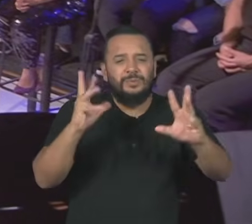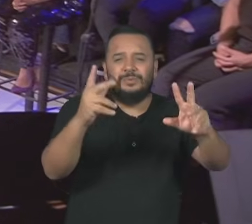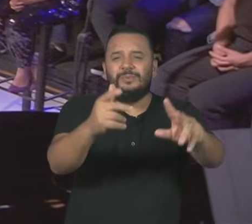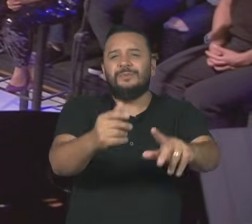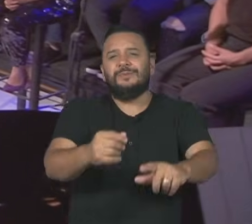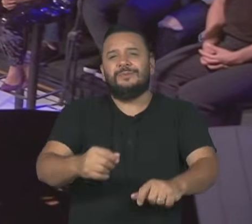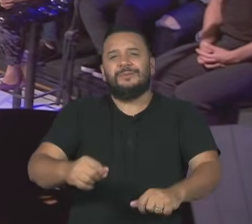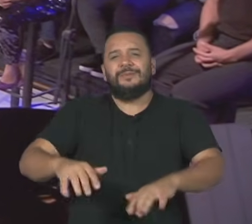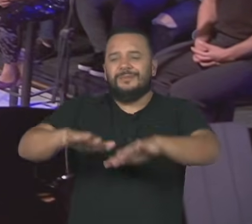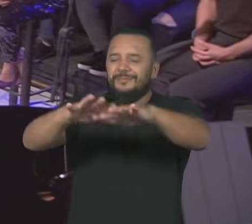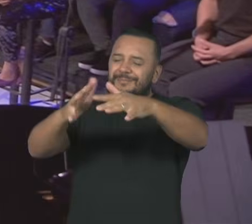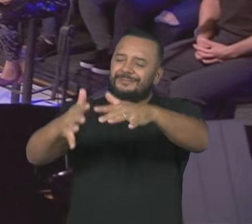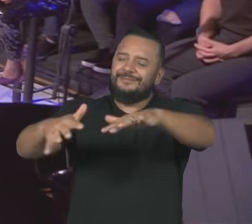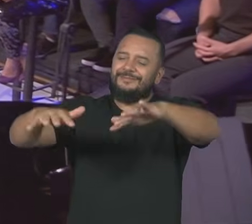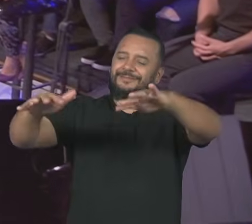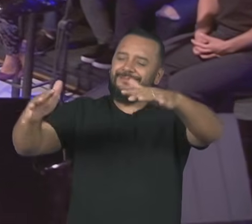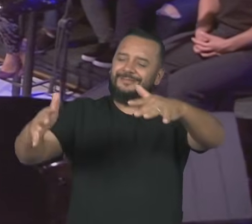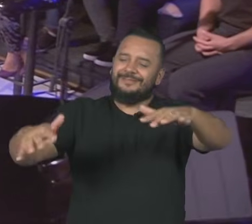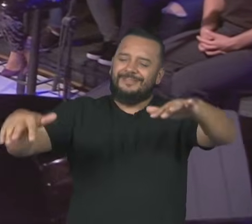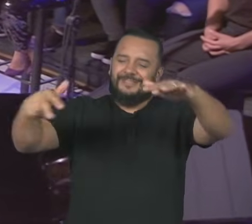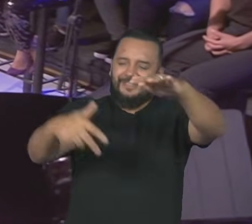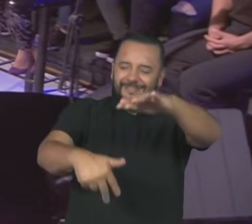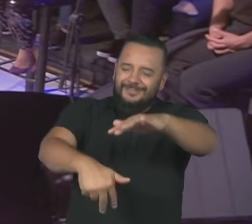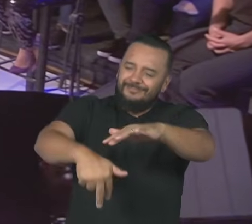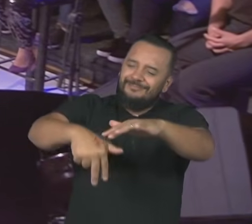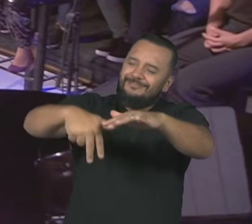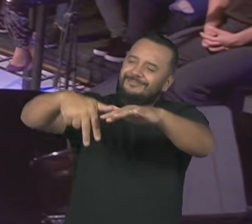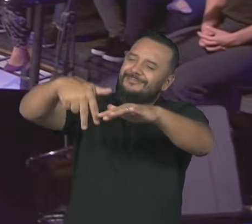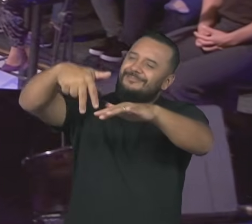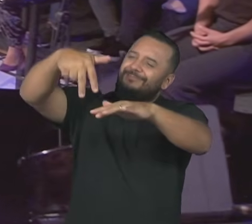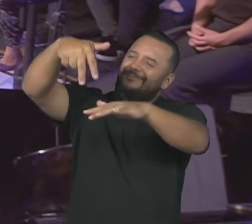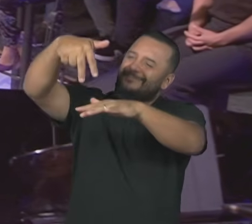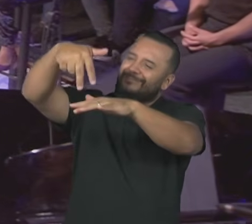do mar nos abençoar.